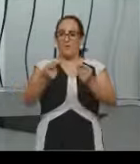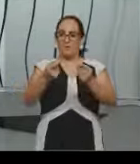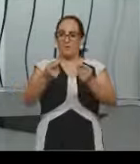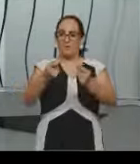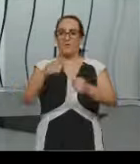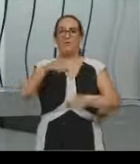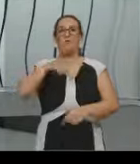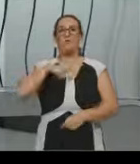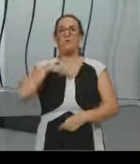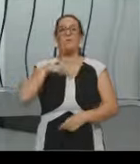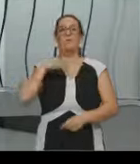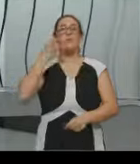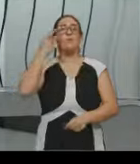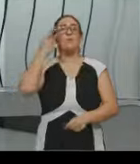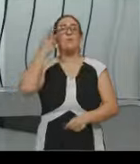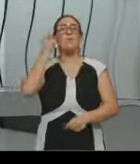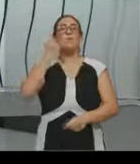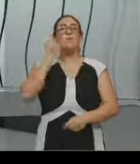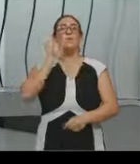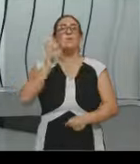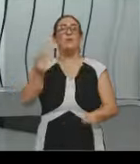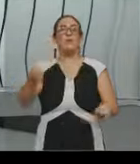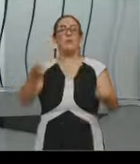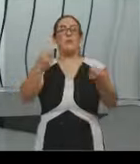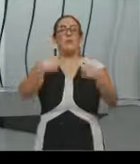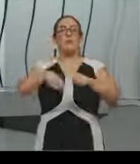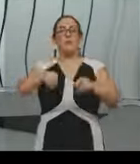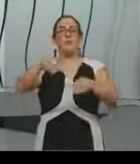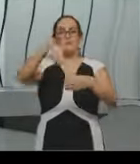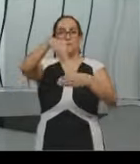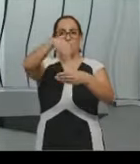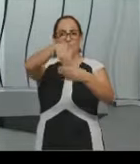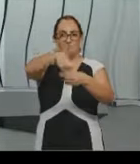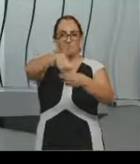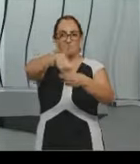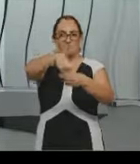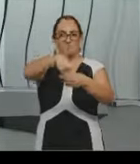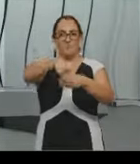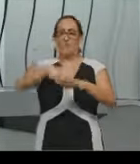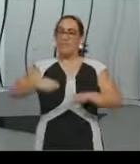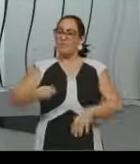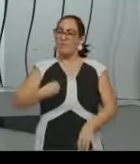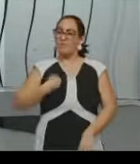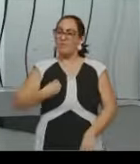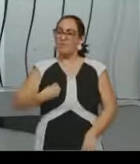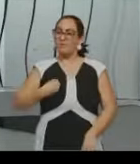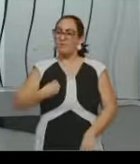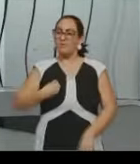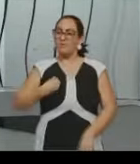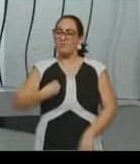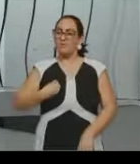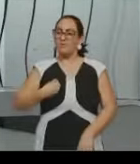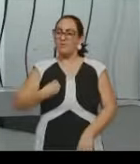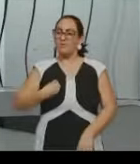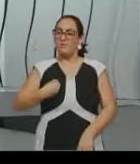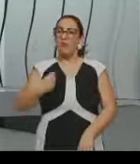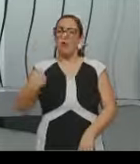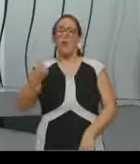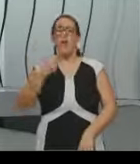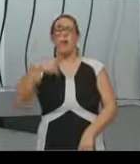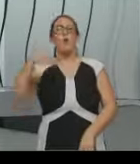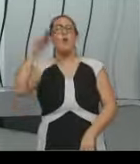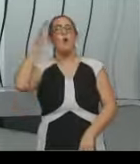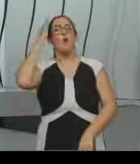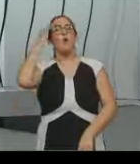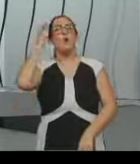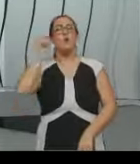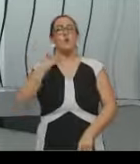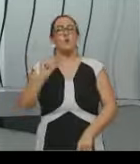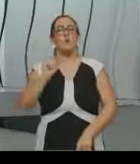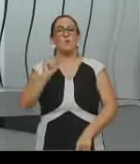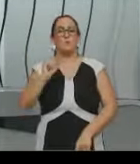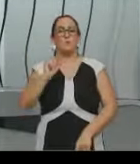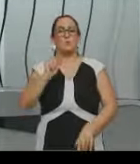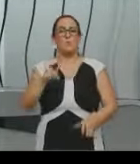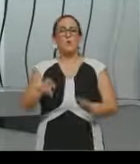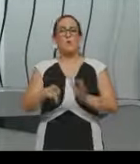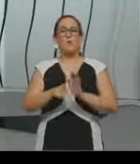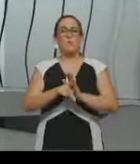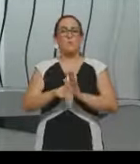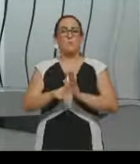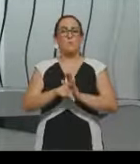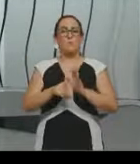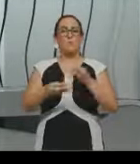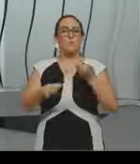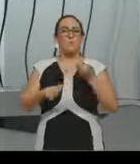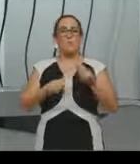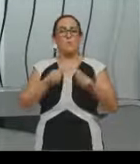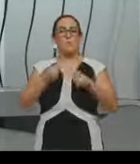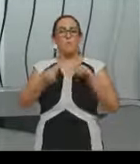você possa votar e até mesmo ser votado. De forma que a gente entende que exercício da cidadania, principalmente quando a